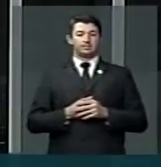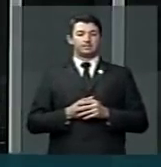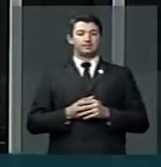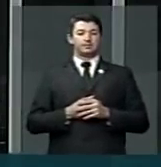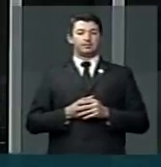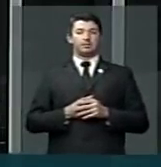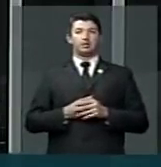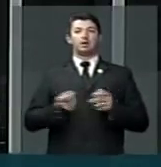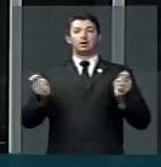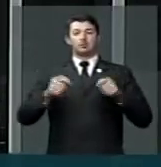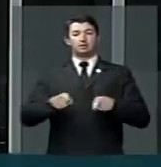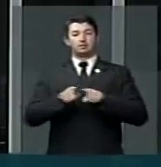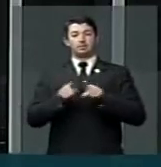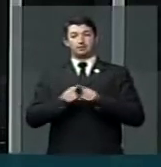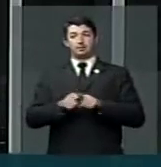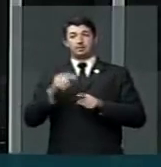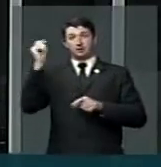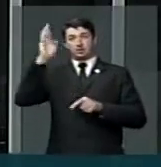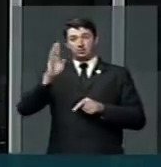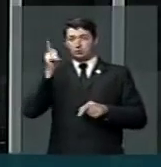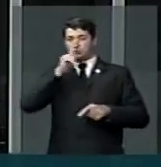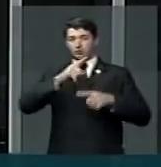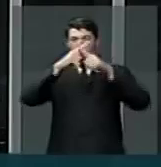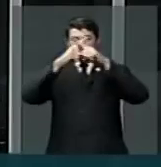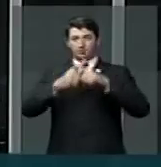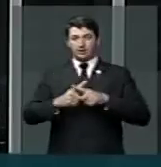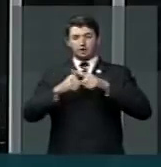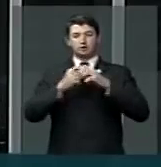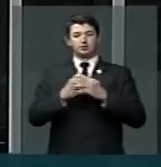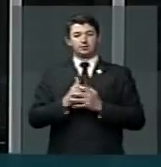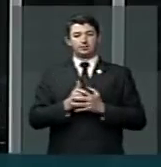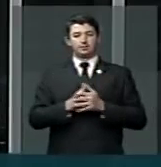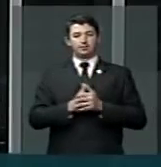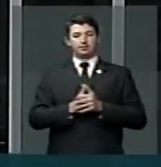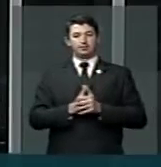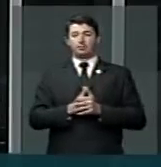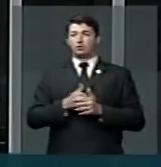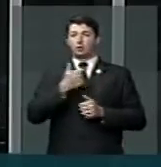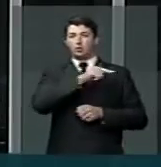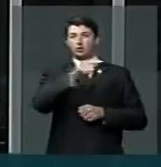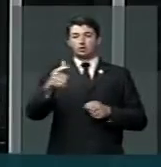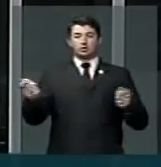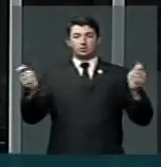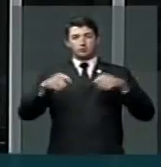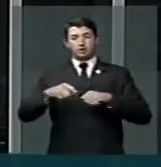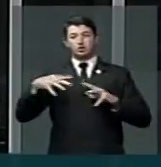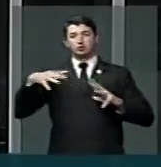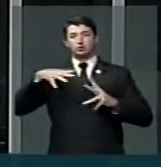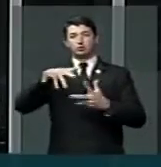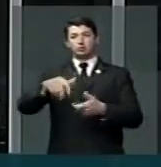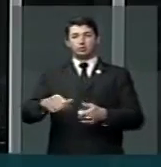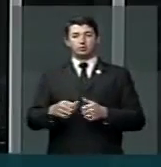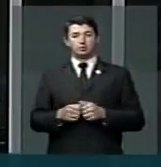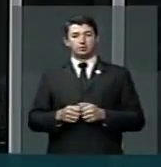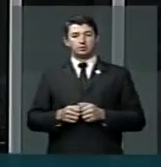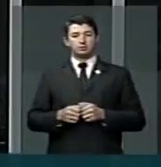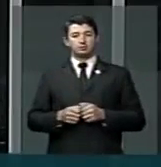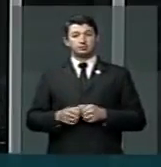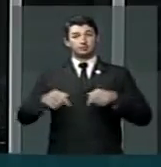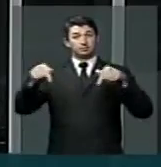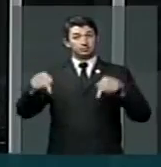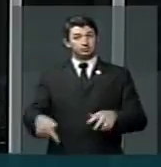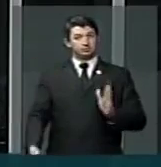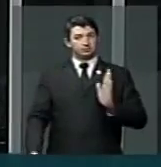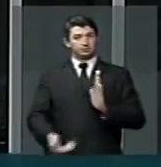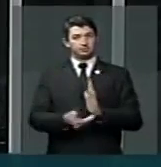condições para que o nosso país possa competir com as demais potências do mundo. E esta Casa